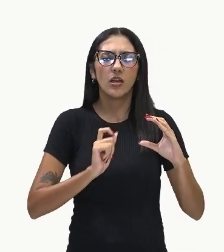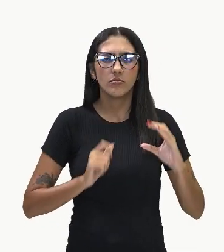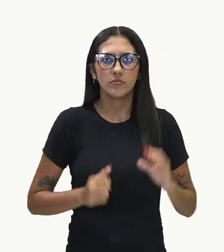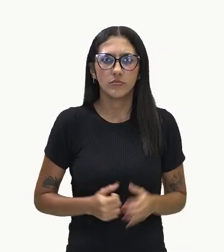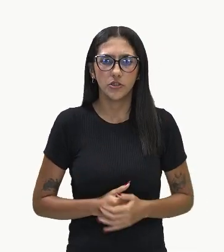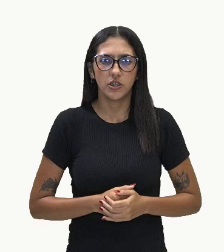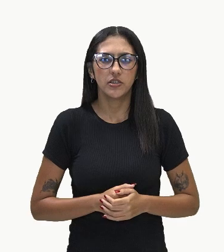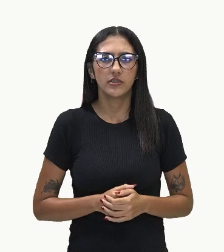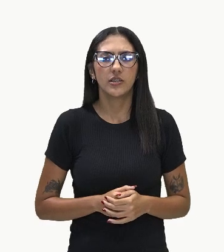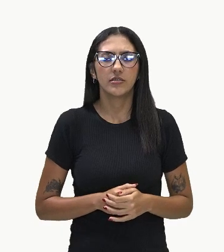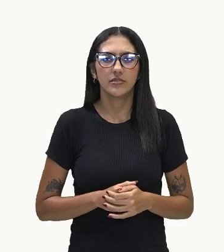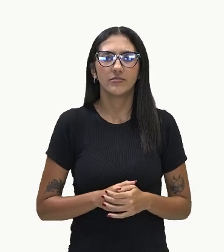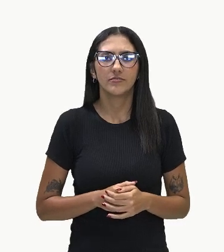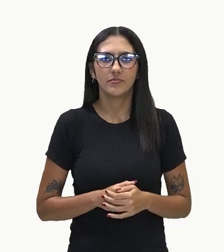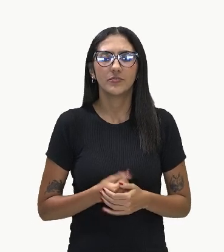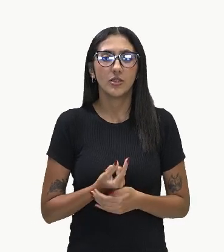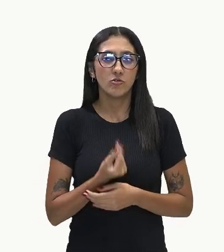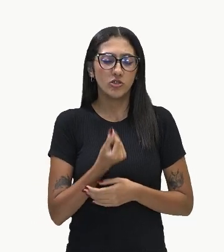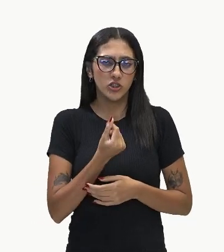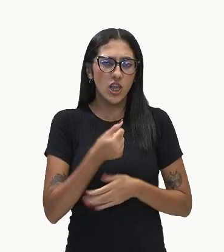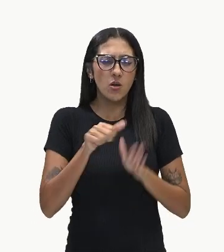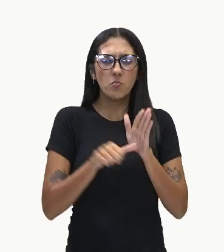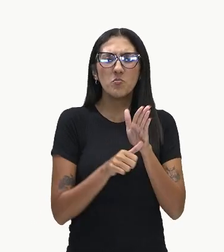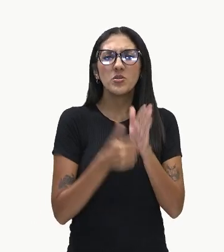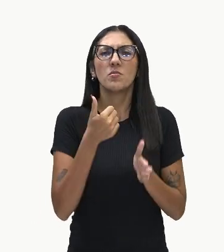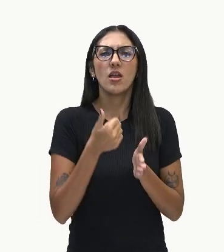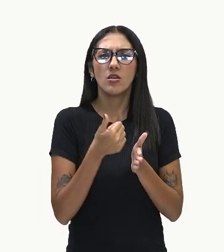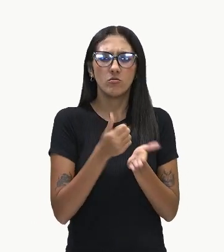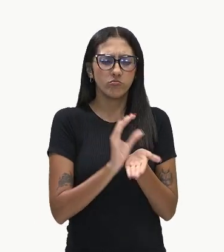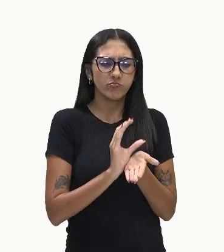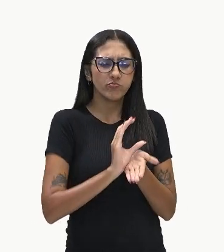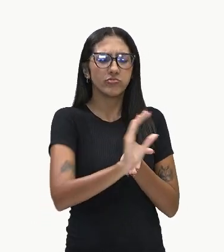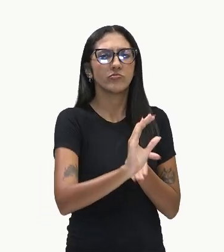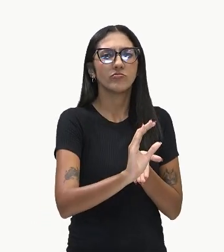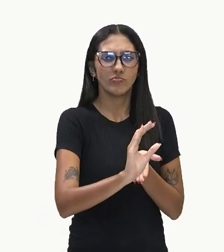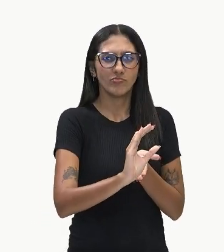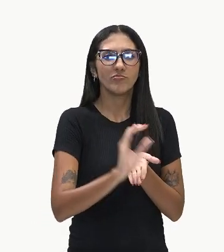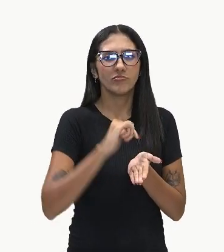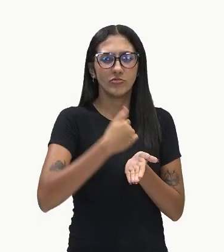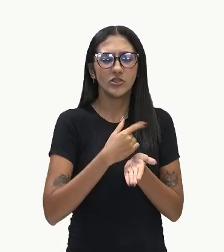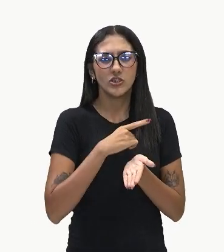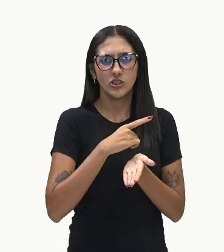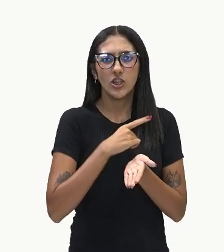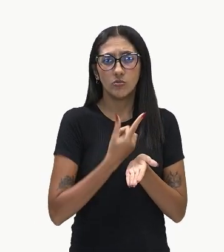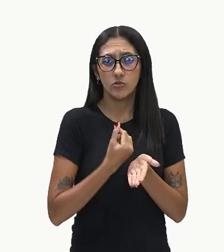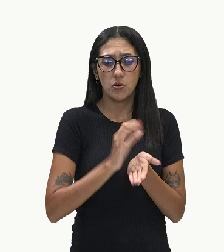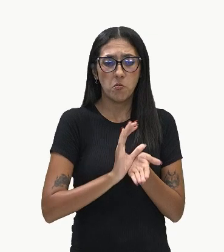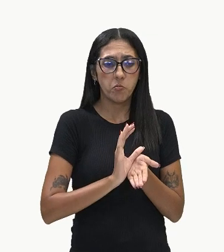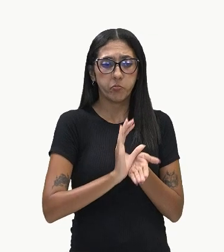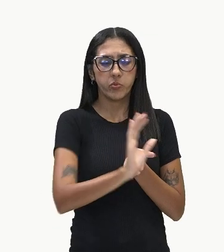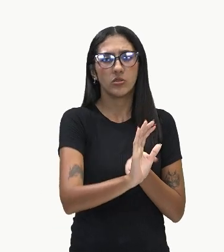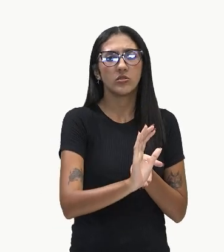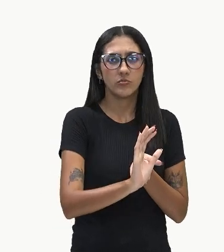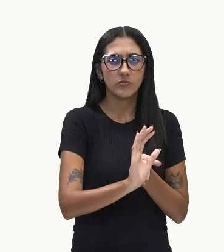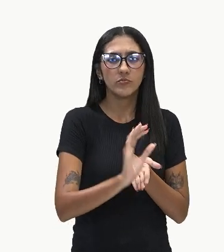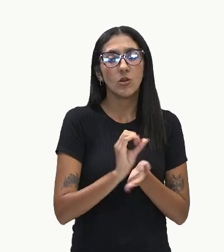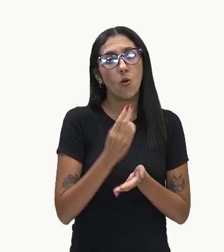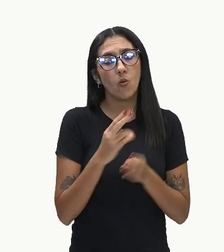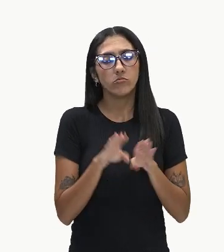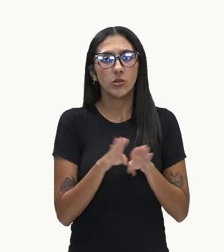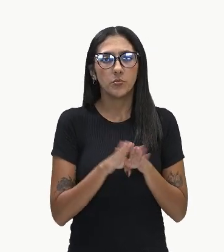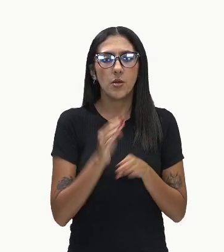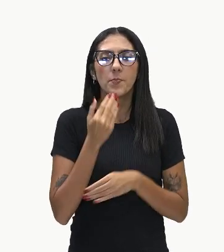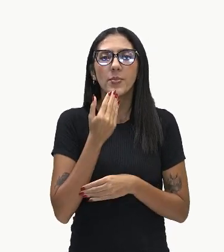exatamente aquele dinheiro inicial aplicado ou aquele dinheiro inicial, né, que foi pego